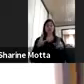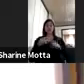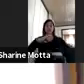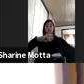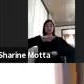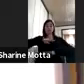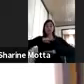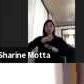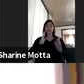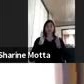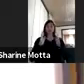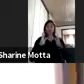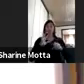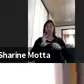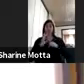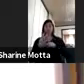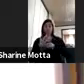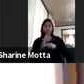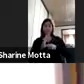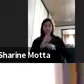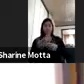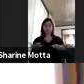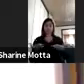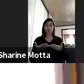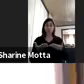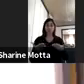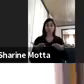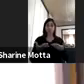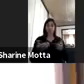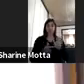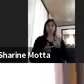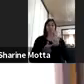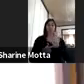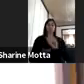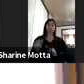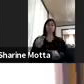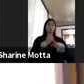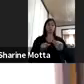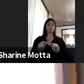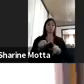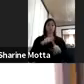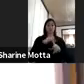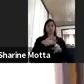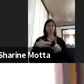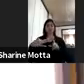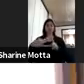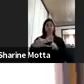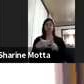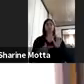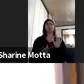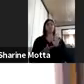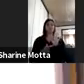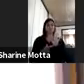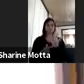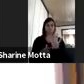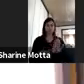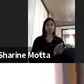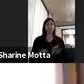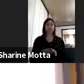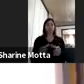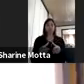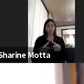aliás, ninguém precisa prever, né? O cataclisma social já está acontecendo, o aumento do